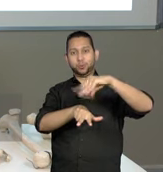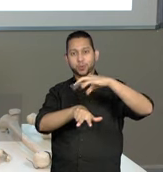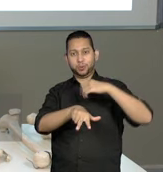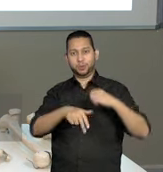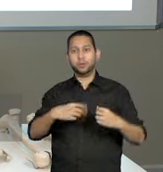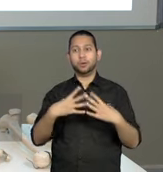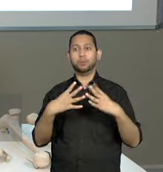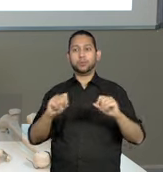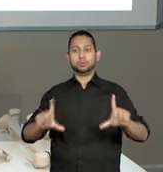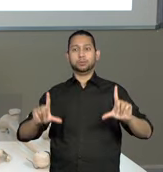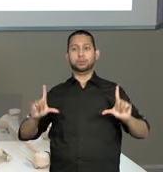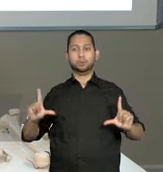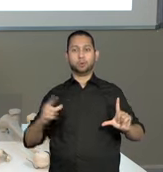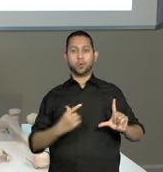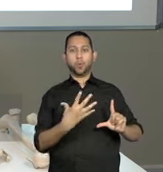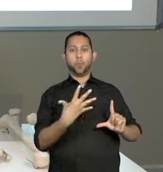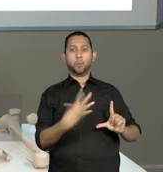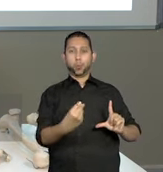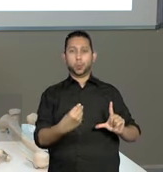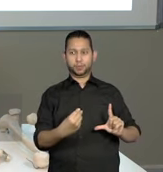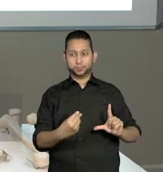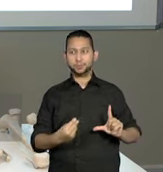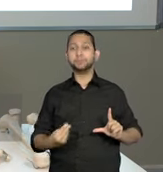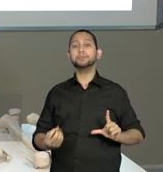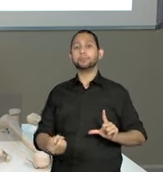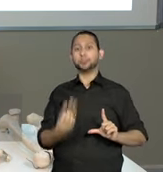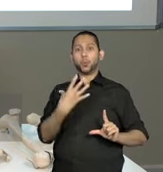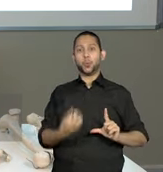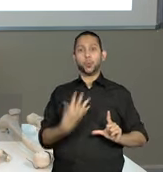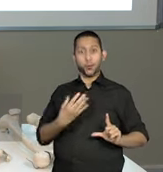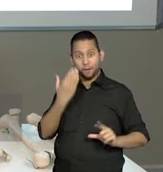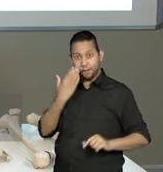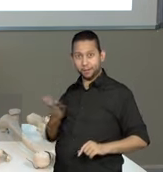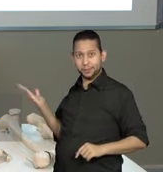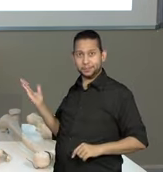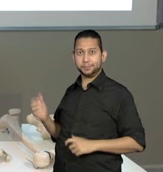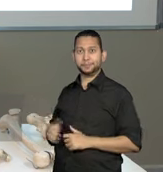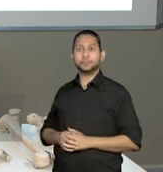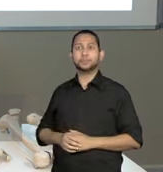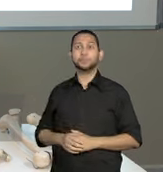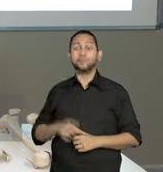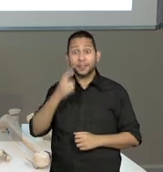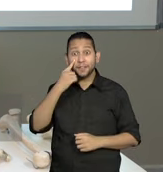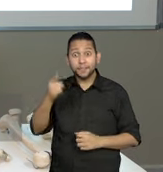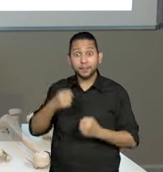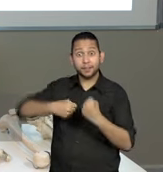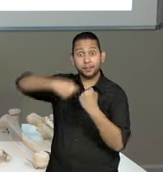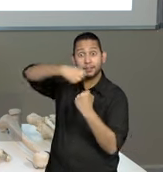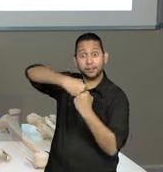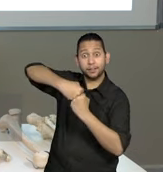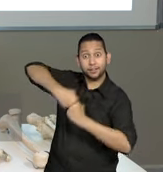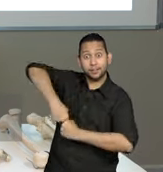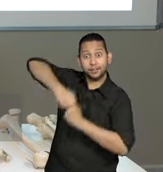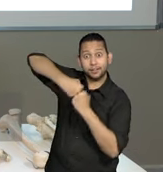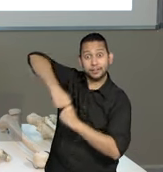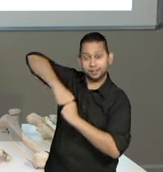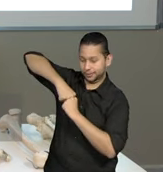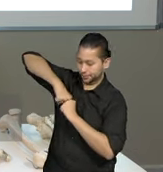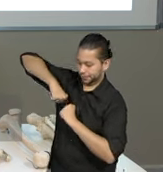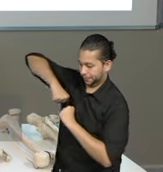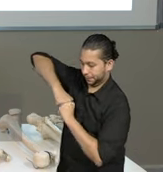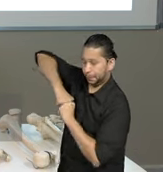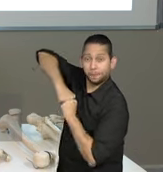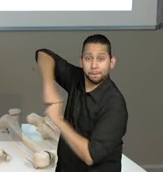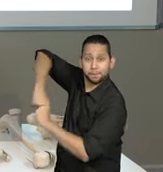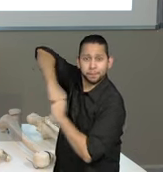corada entre os ossos, são as cartilagens. Elas ajudam ao osso, para que o